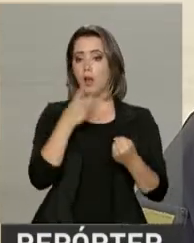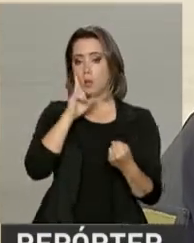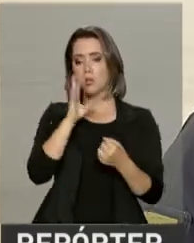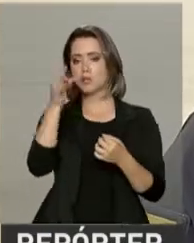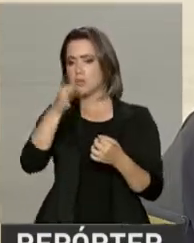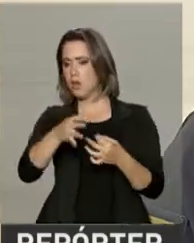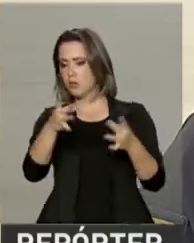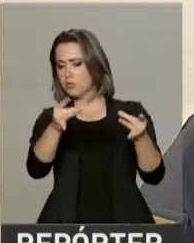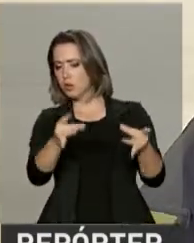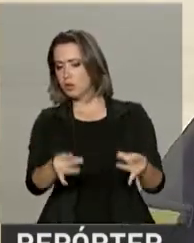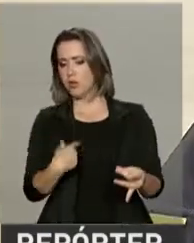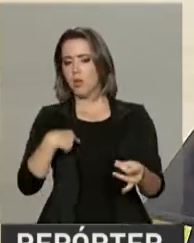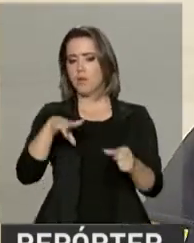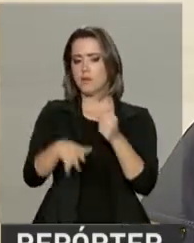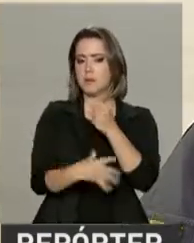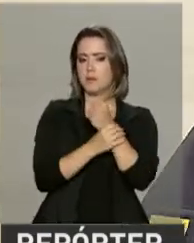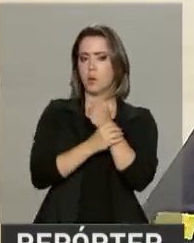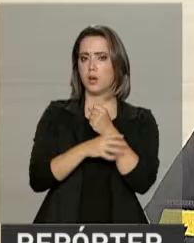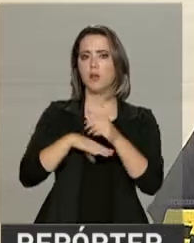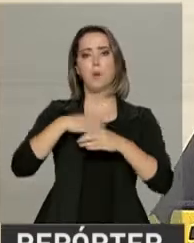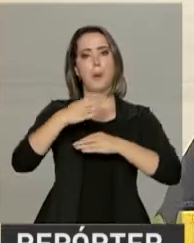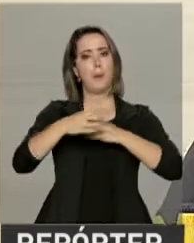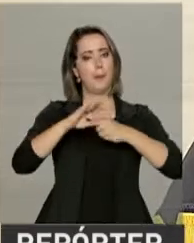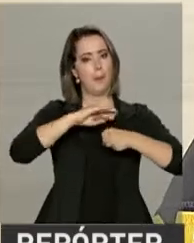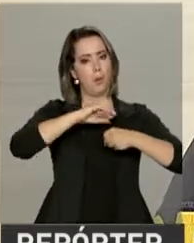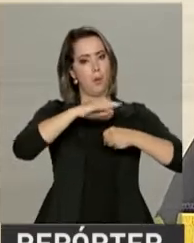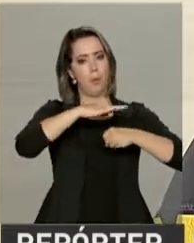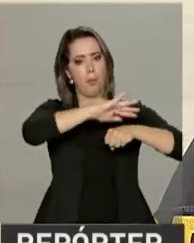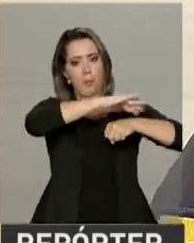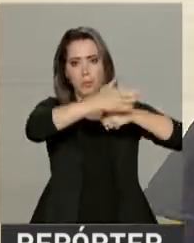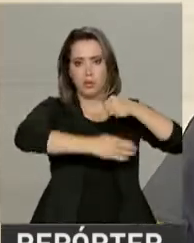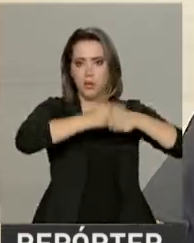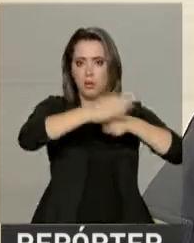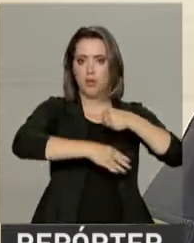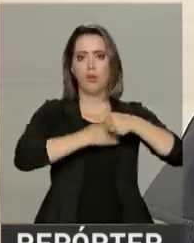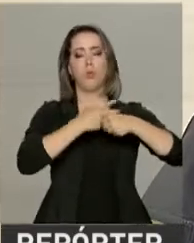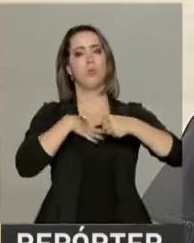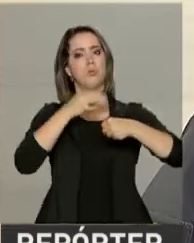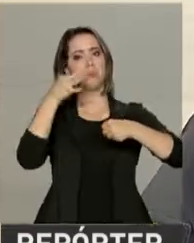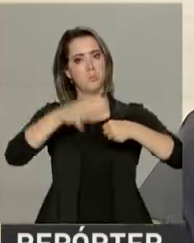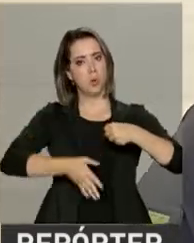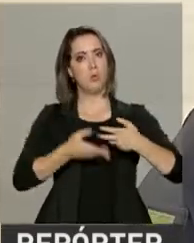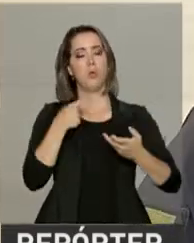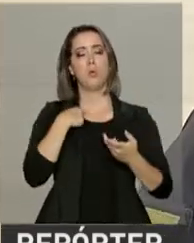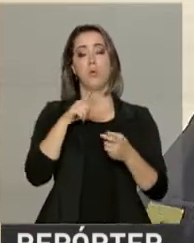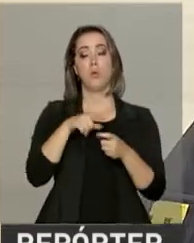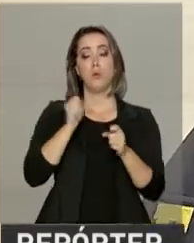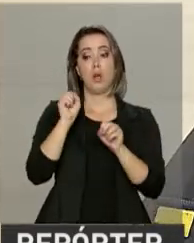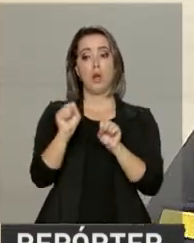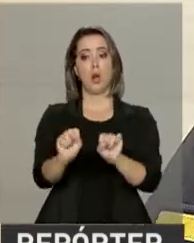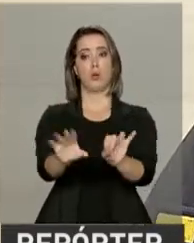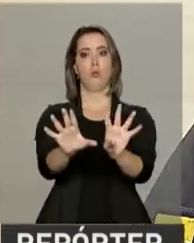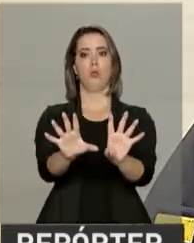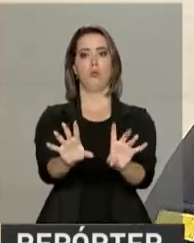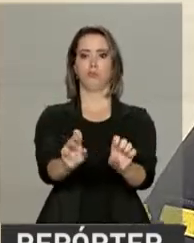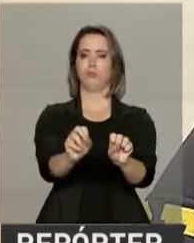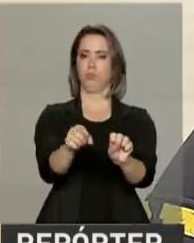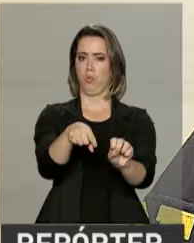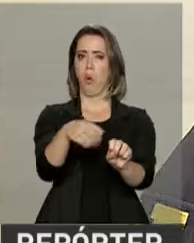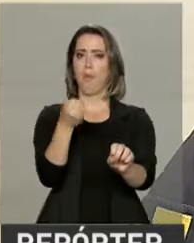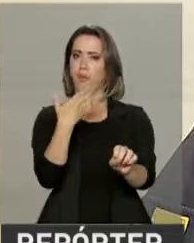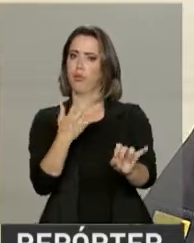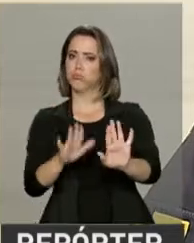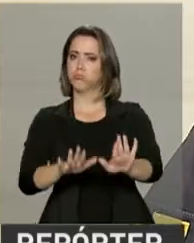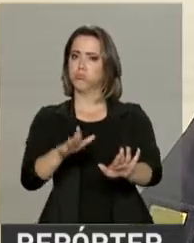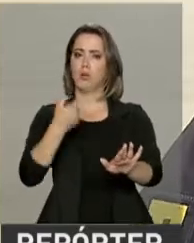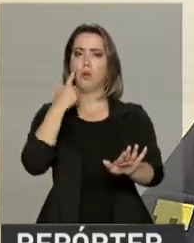e equipamentos de segurança estado de pneus sistema denominação sistema de sinalização além disso a partir do momento que a pessoa